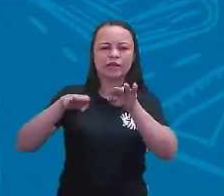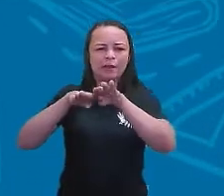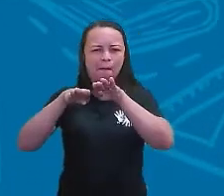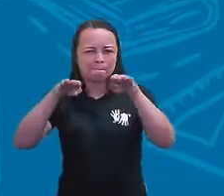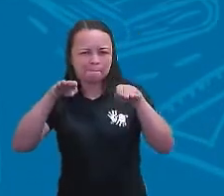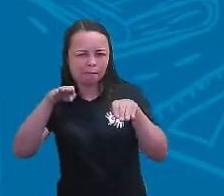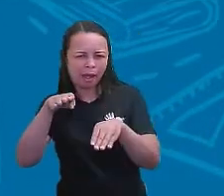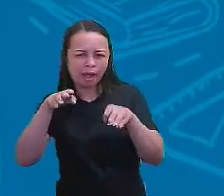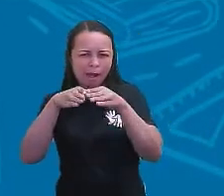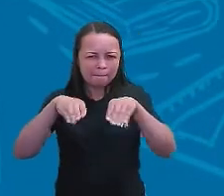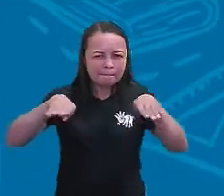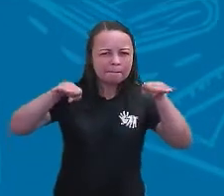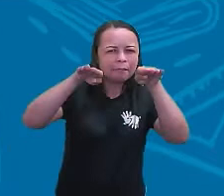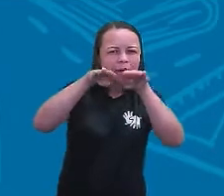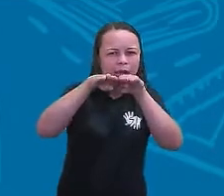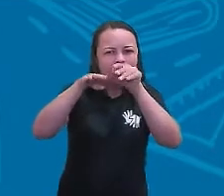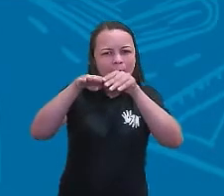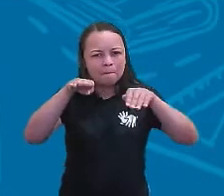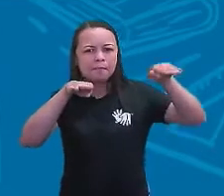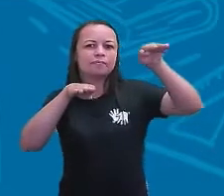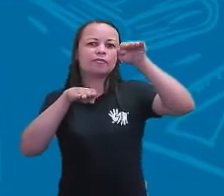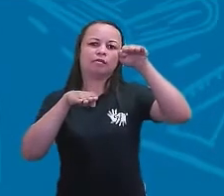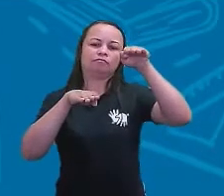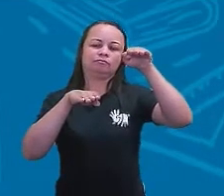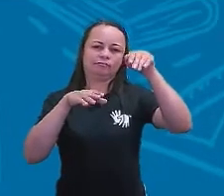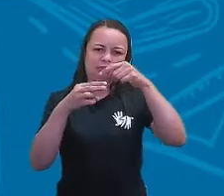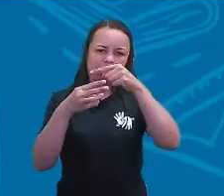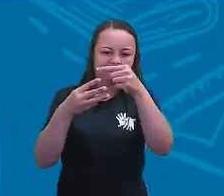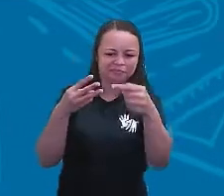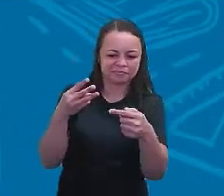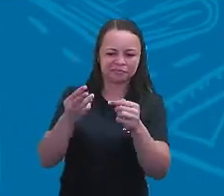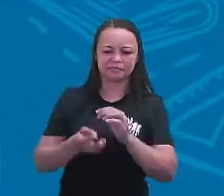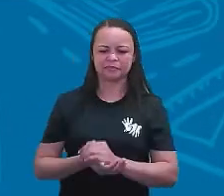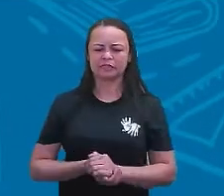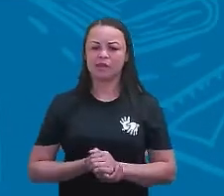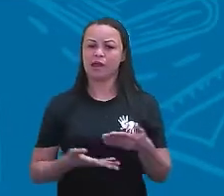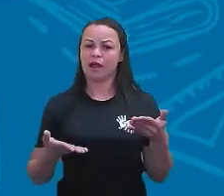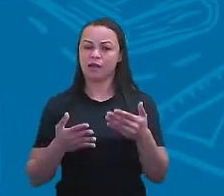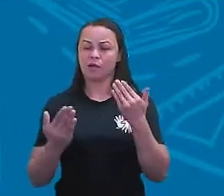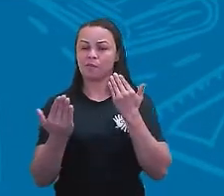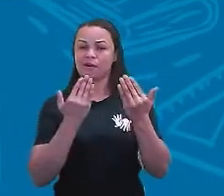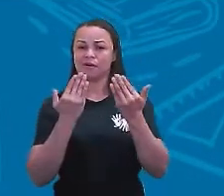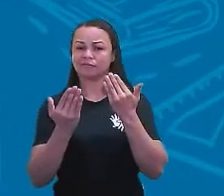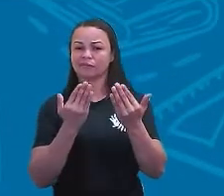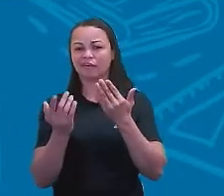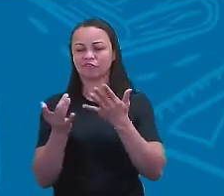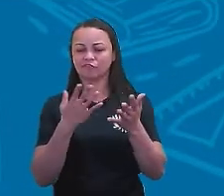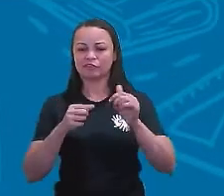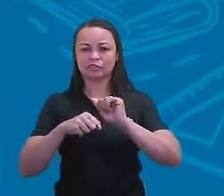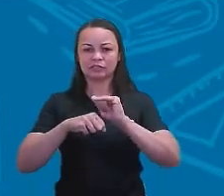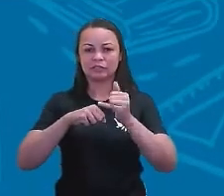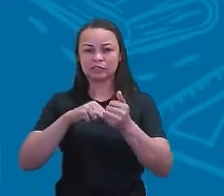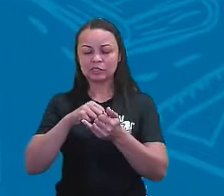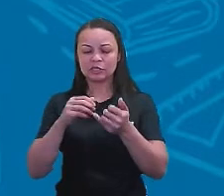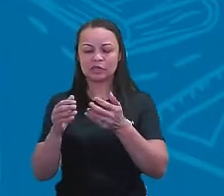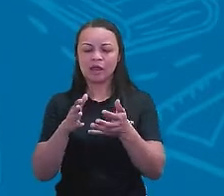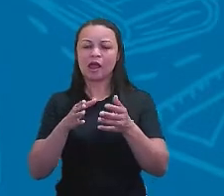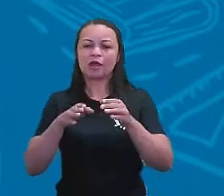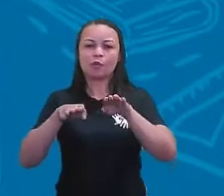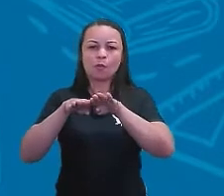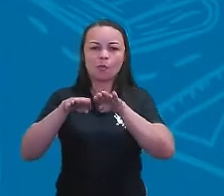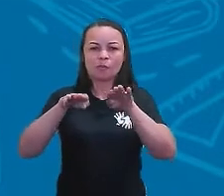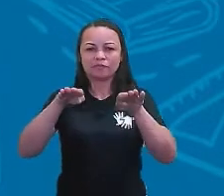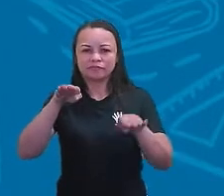igualdade. Fácil. Agora, comparativo de inferioridade, chamado em inglês como